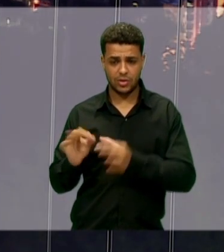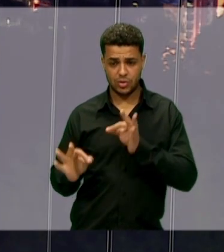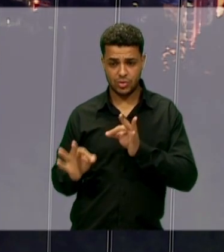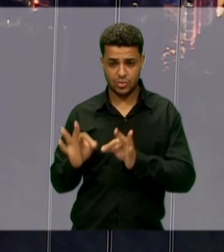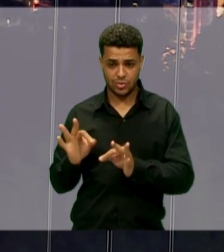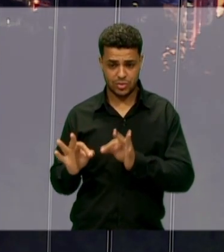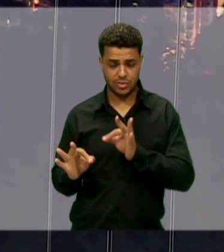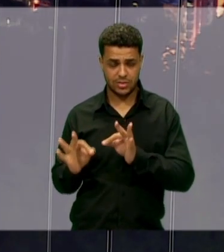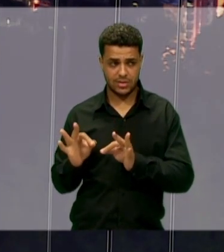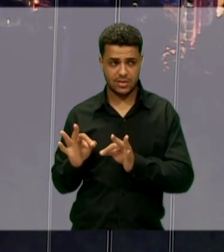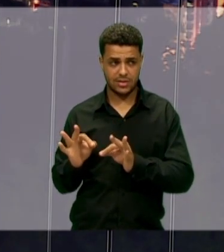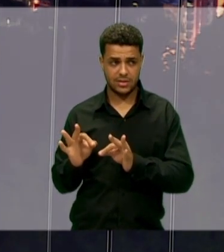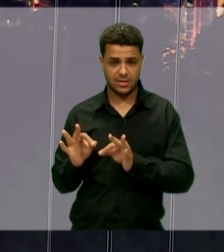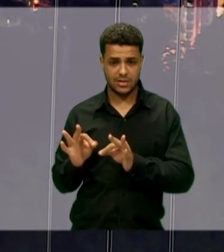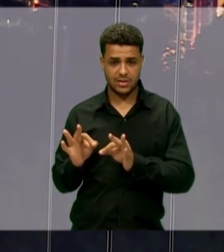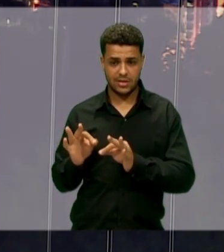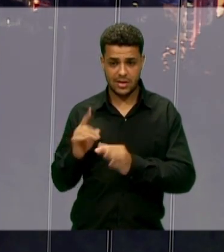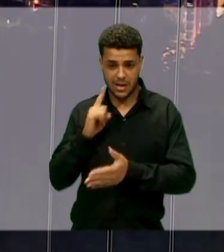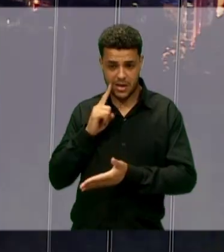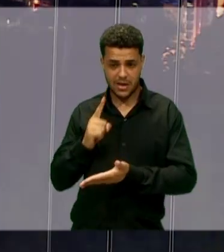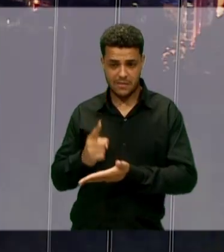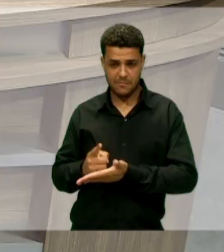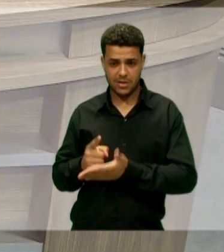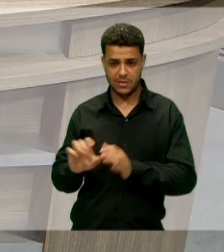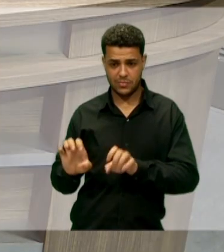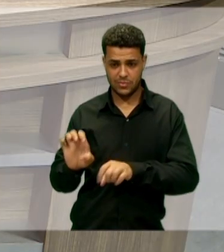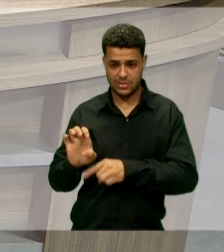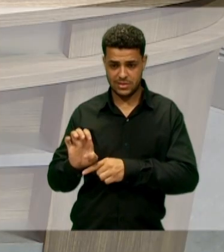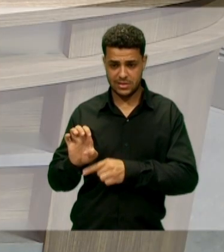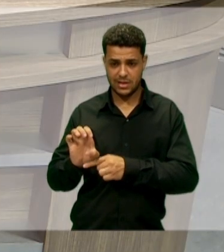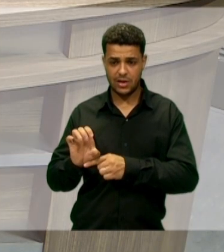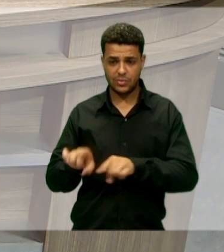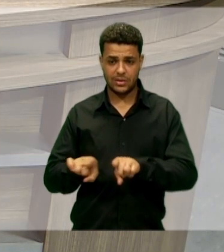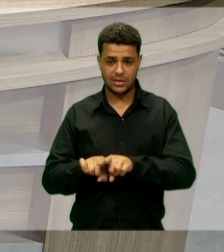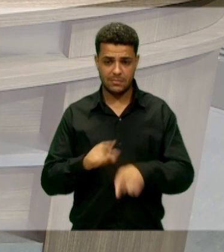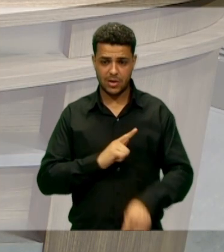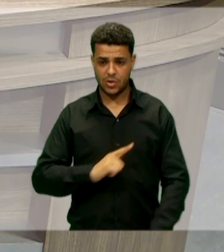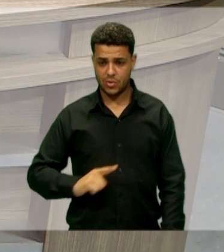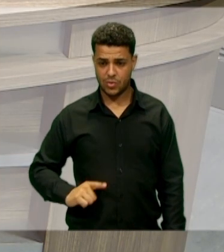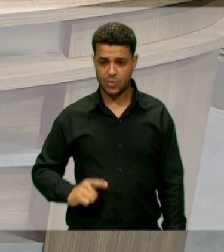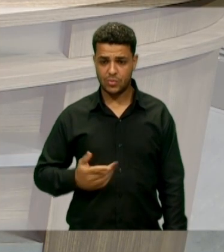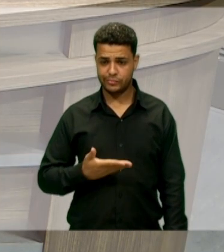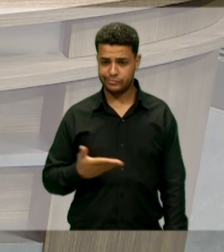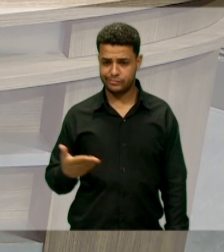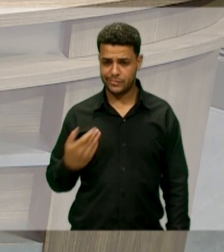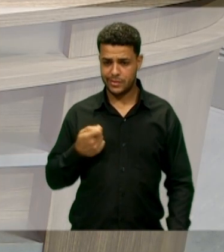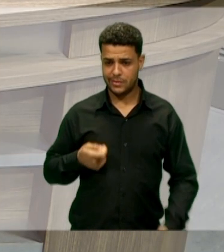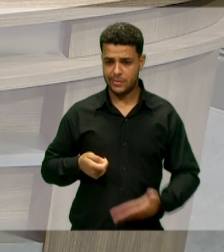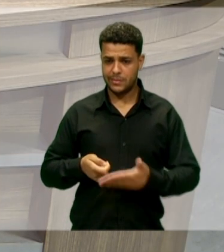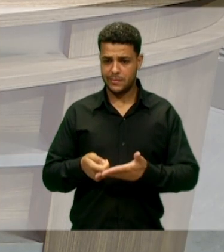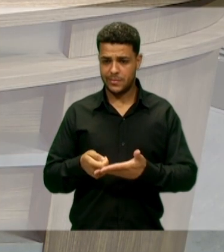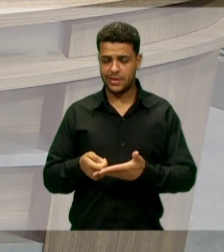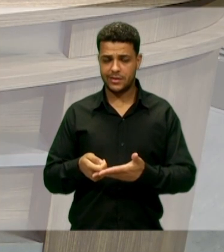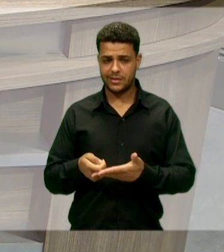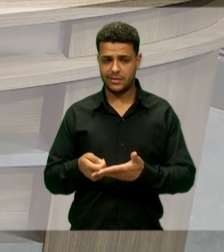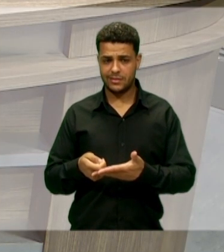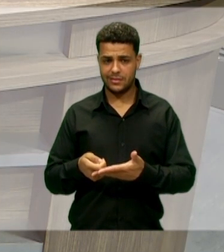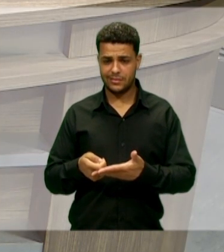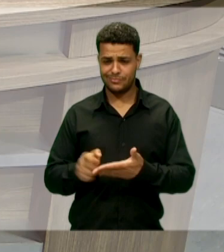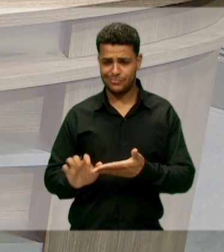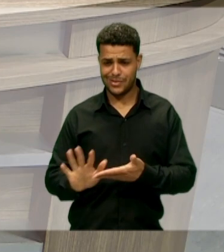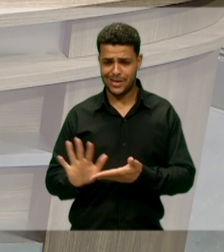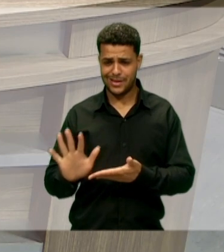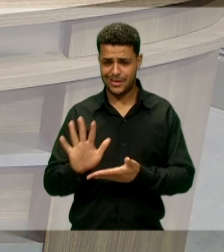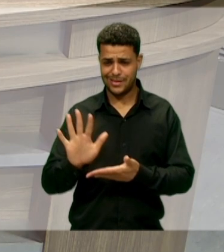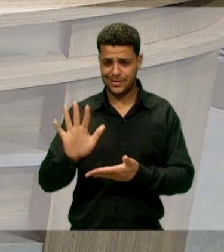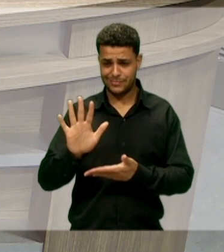judiciais que mandam para que o Estado, para que o governo, enfim, os governos paguem por esses medicamentos, às vezes de